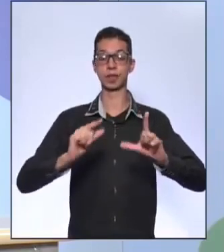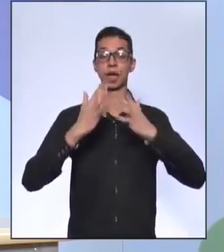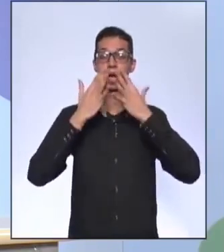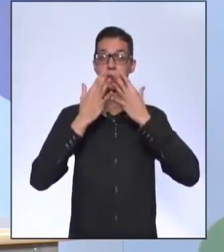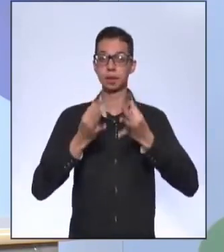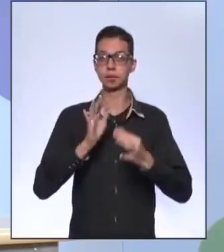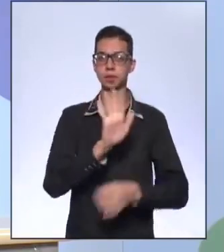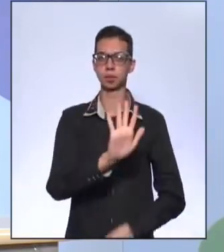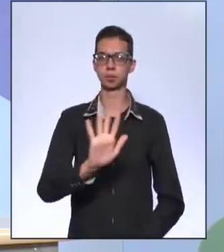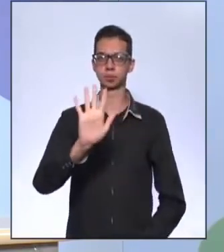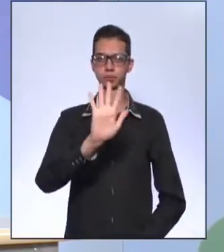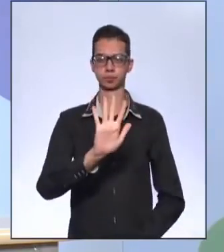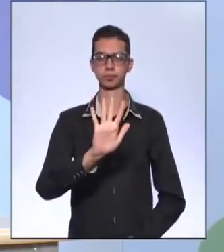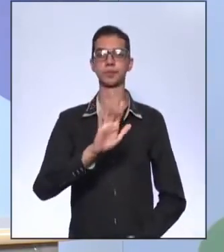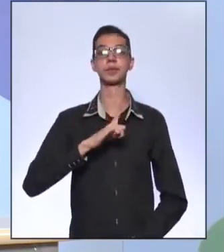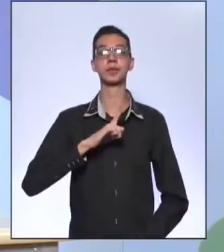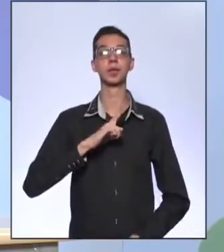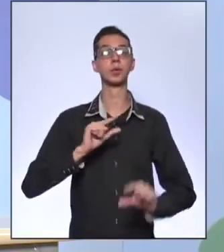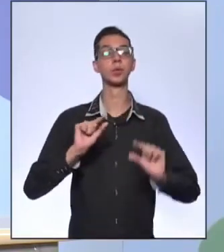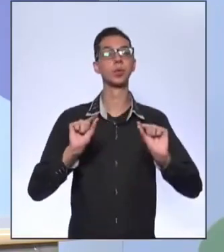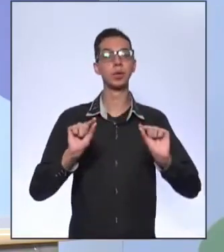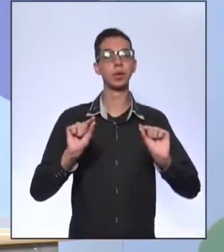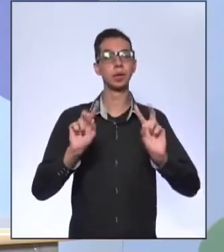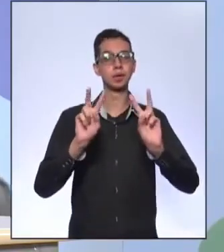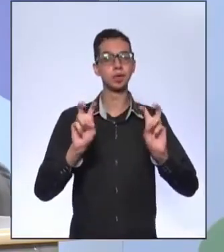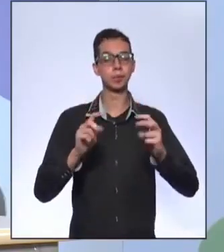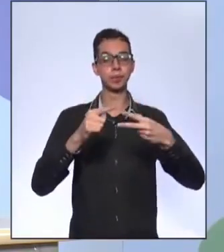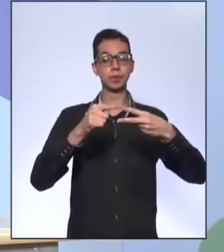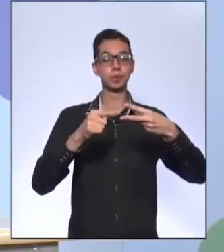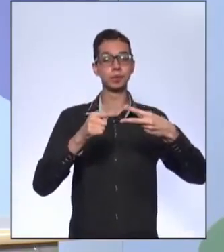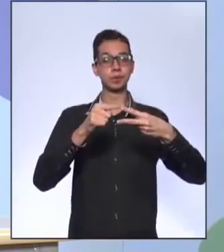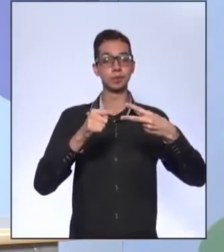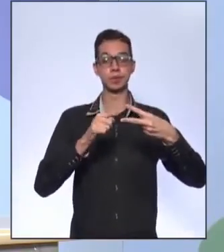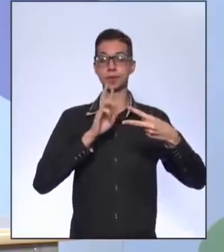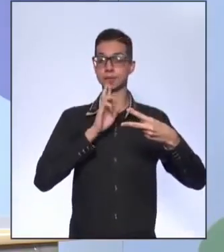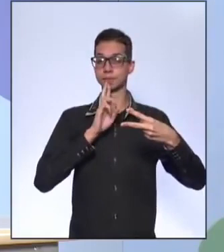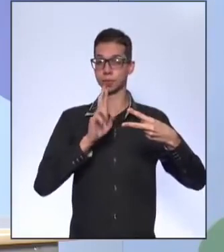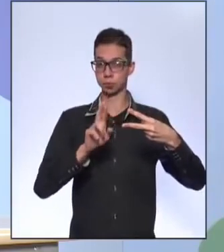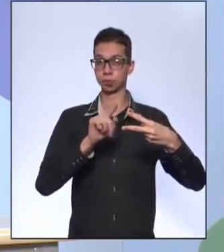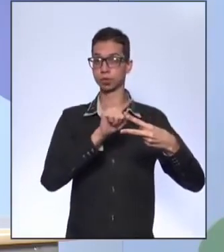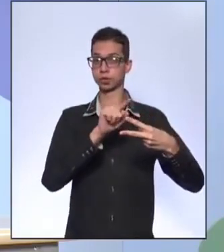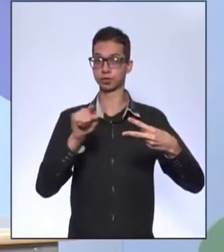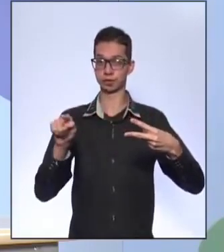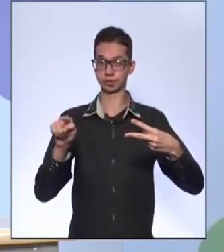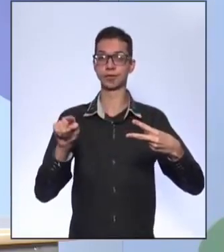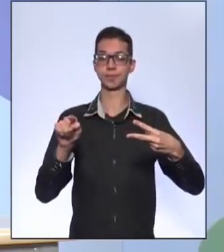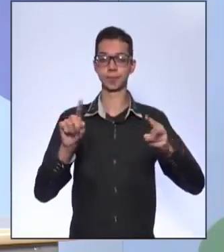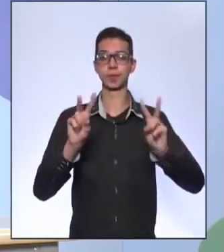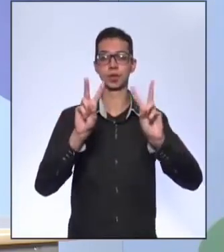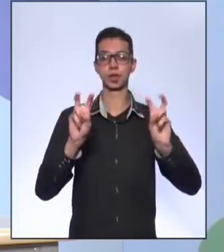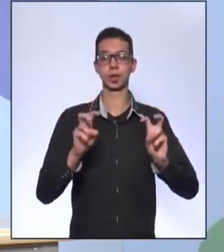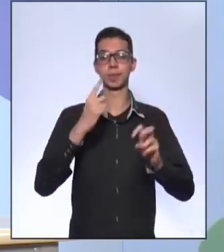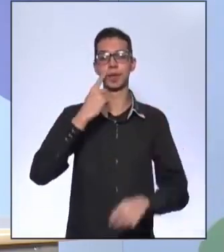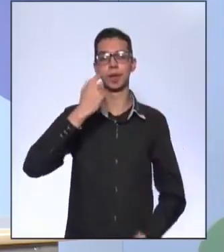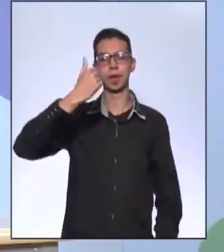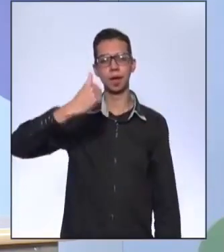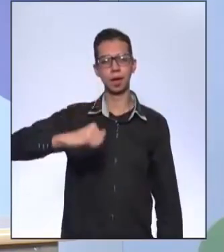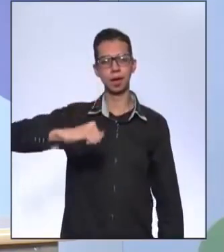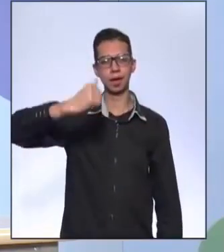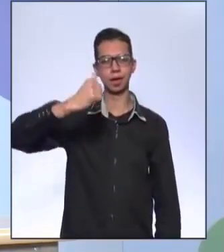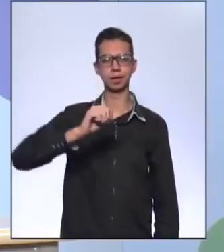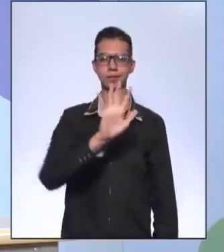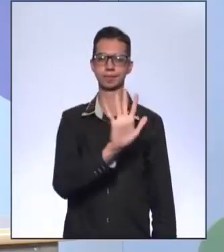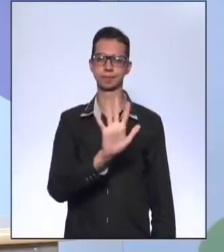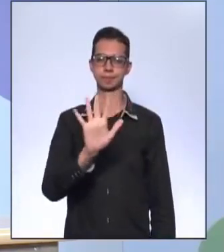vocês se atentem a isso e nós temos duas questões a serem aí respondidas por vocês acerca da análise do mapa os